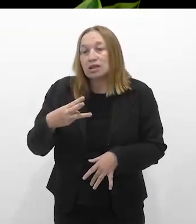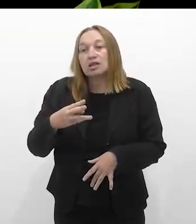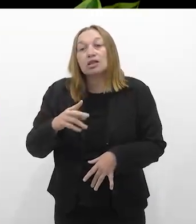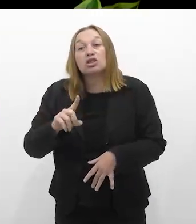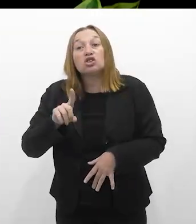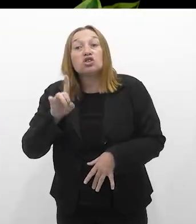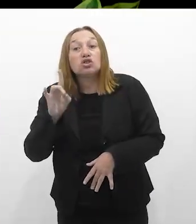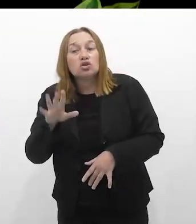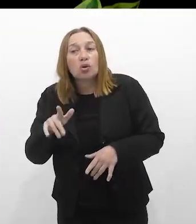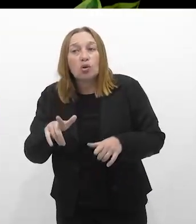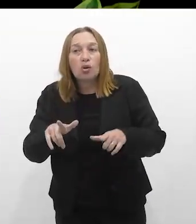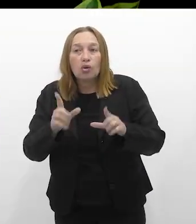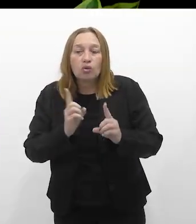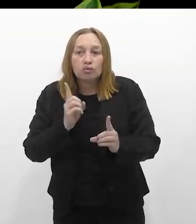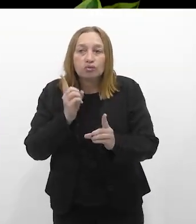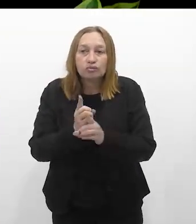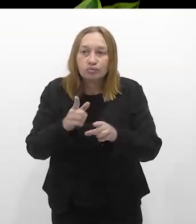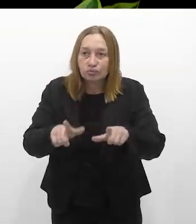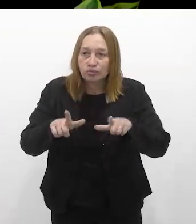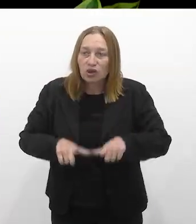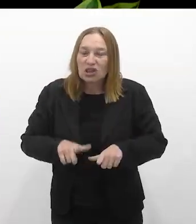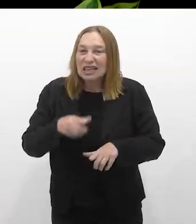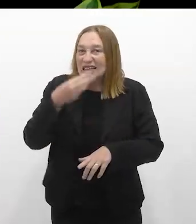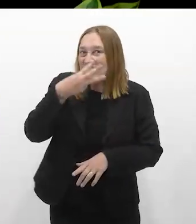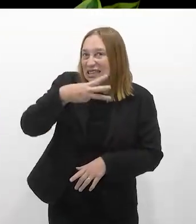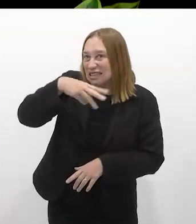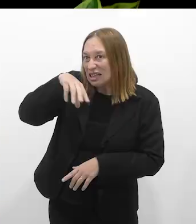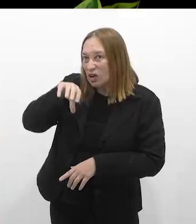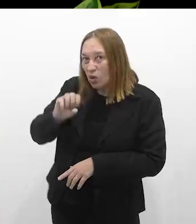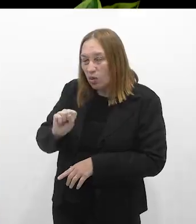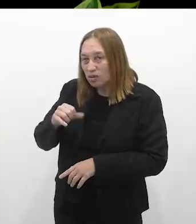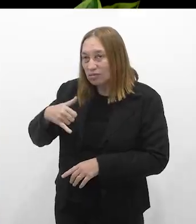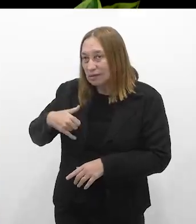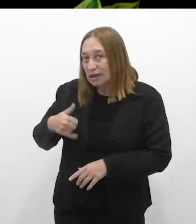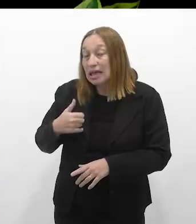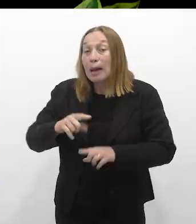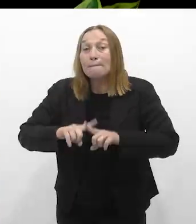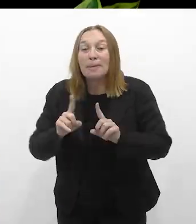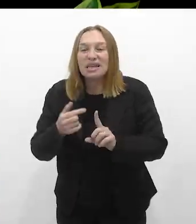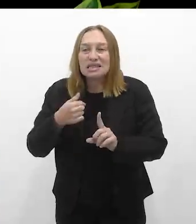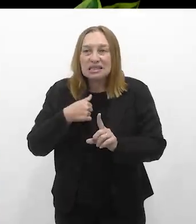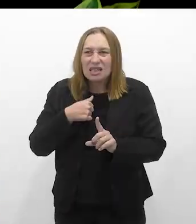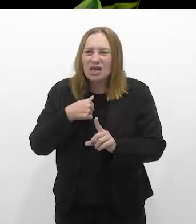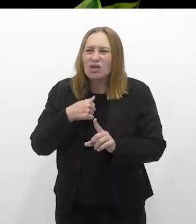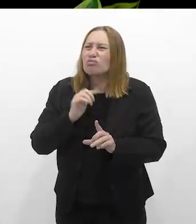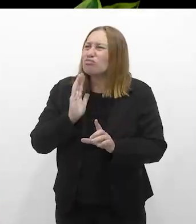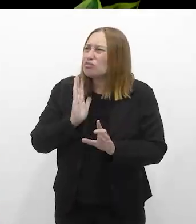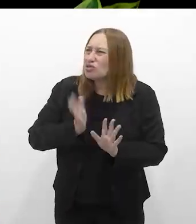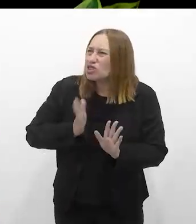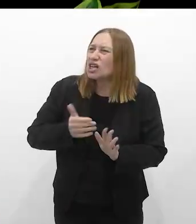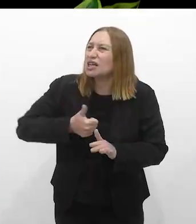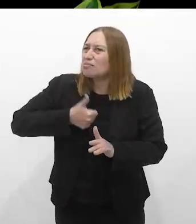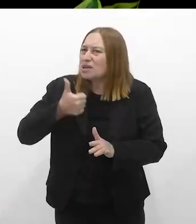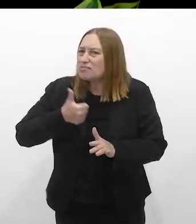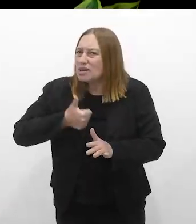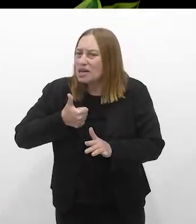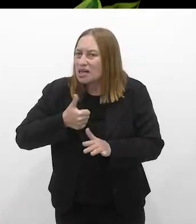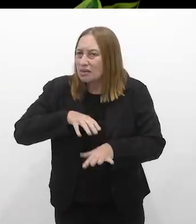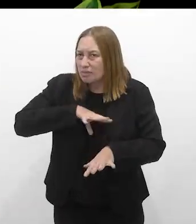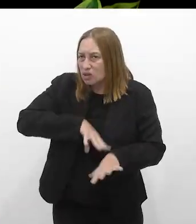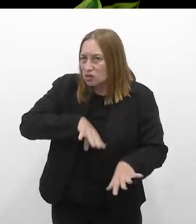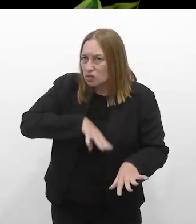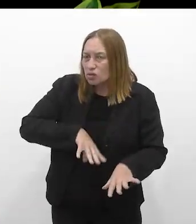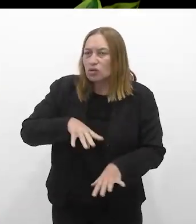E só fui diagnosticada aos 38. Só que eu, desde a minha primeira